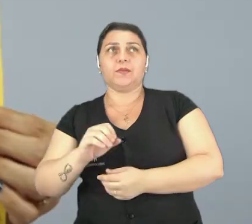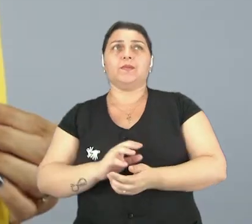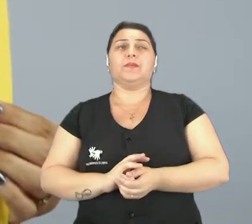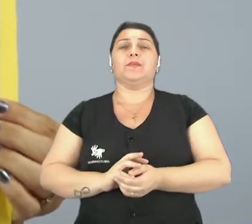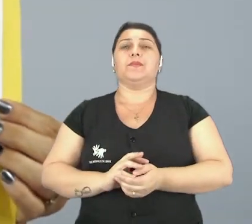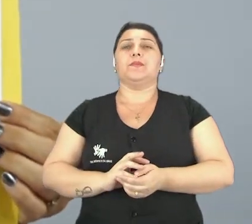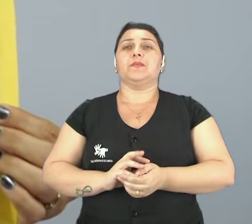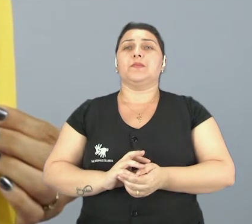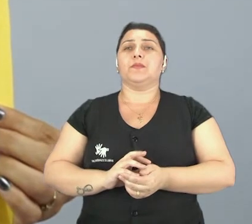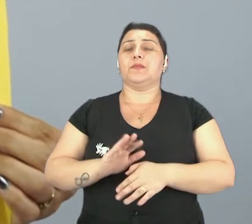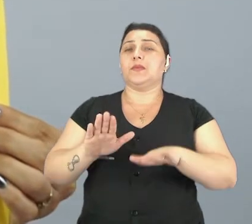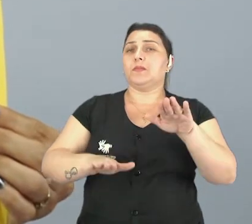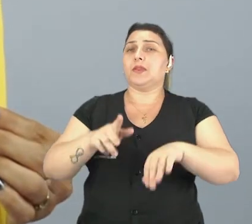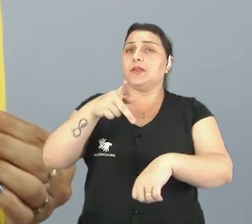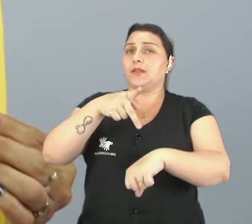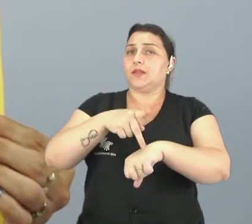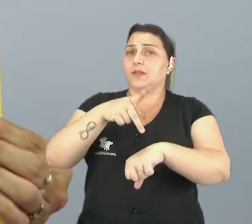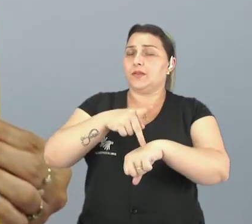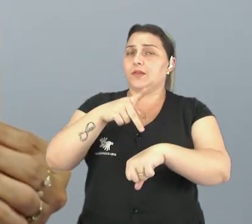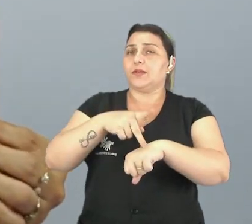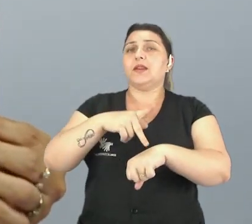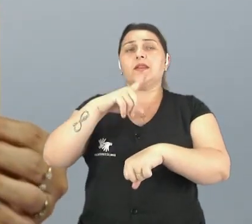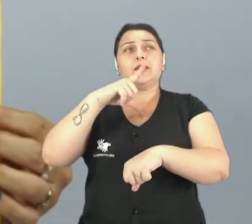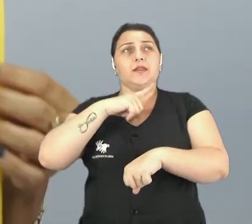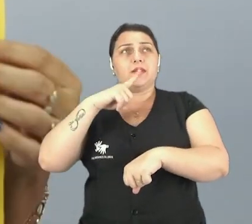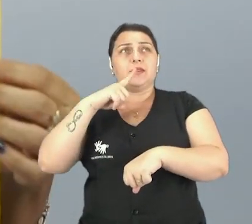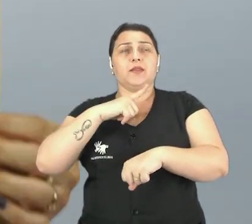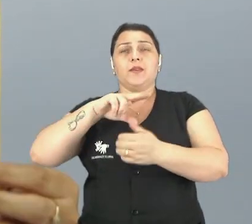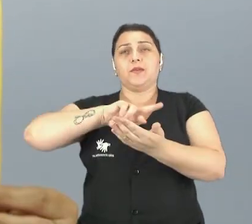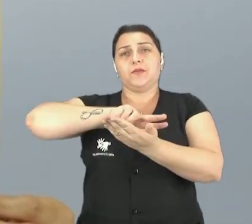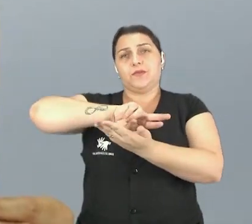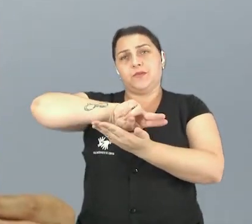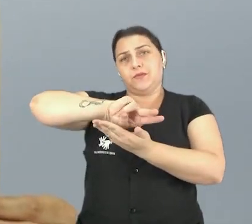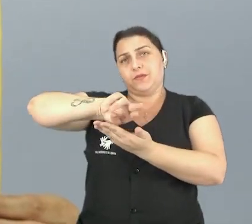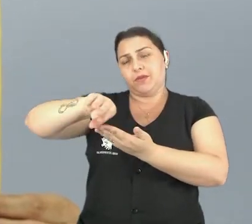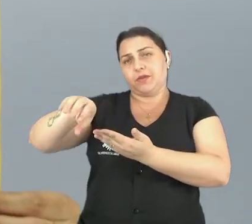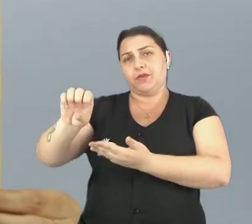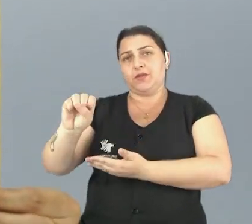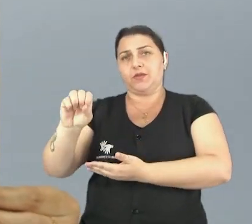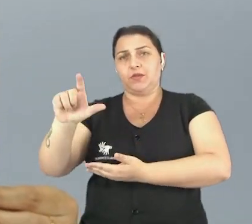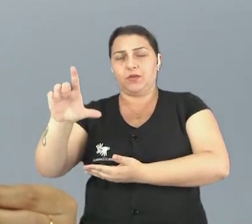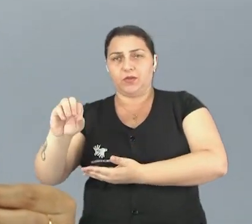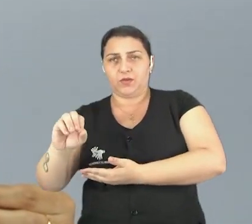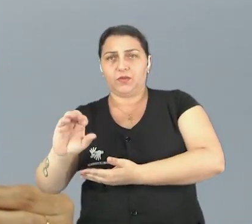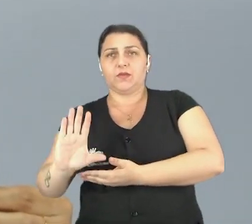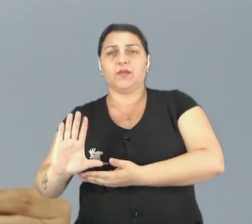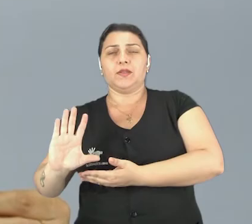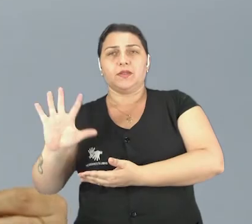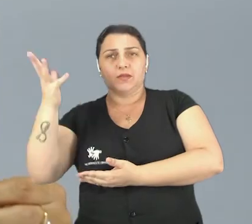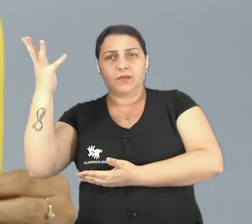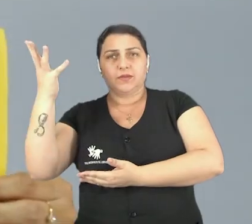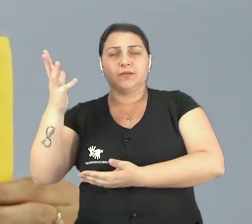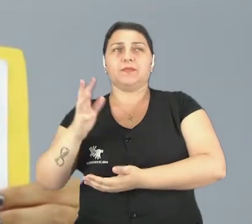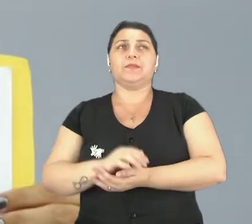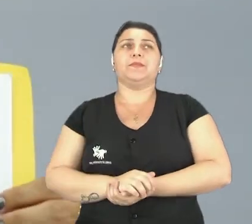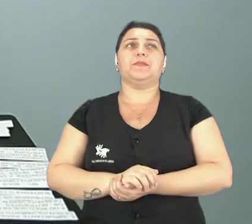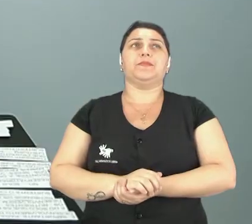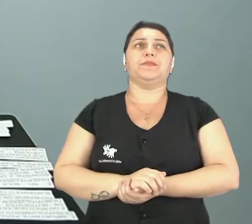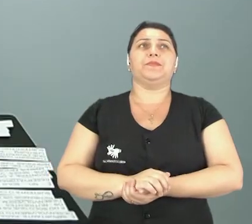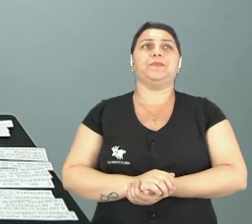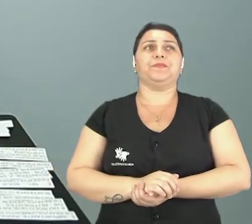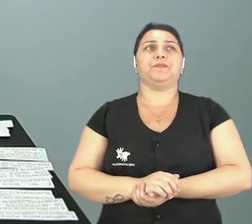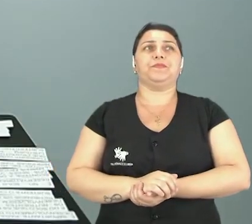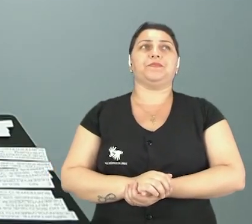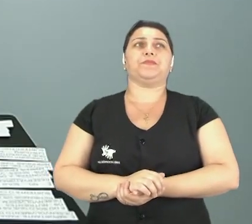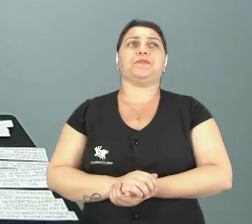mesmo. Dependendo da rocha-mãe, aí teremos os vários tipos de solo que vai se formando, certo?